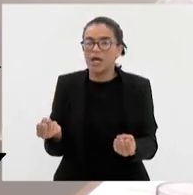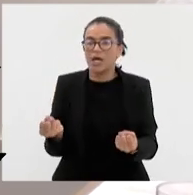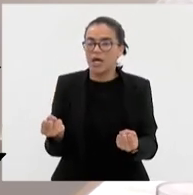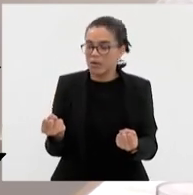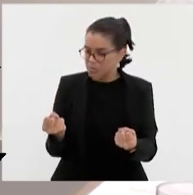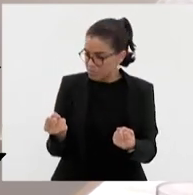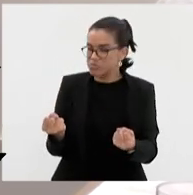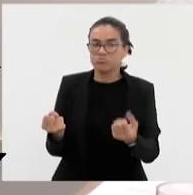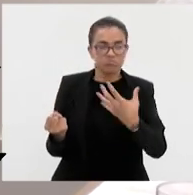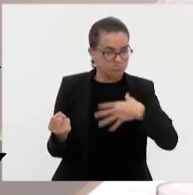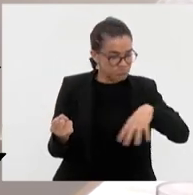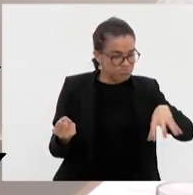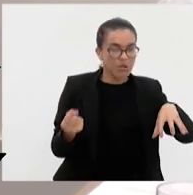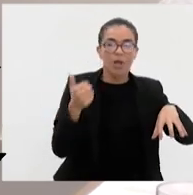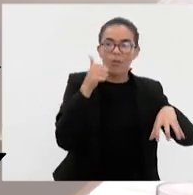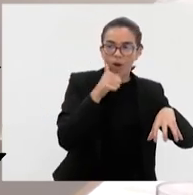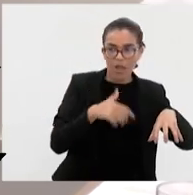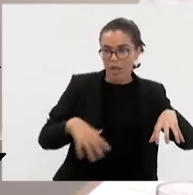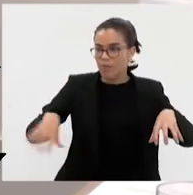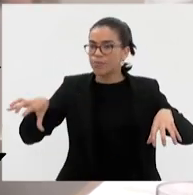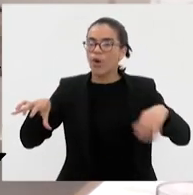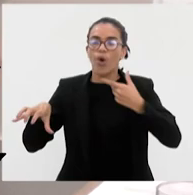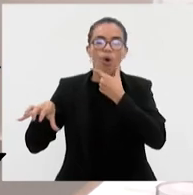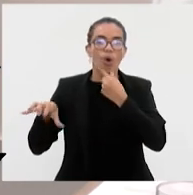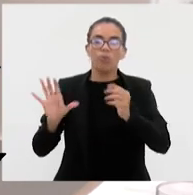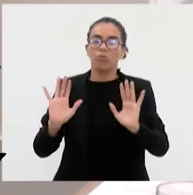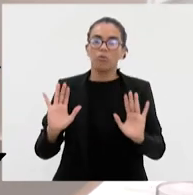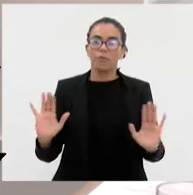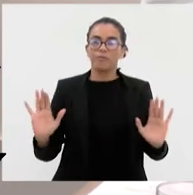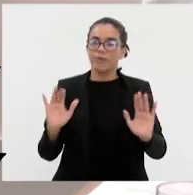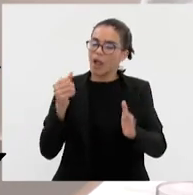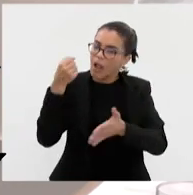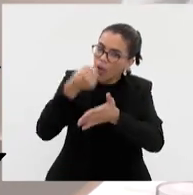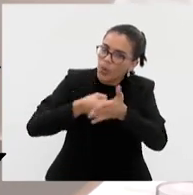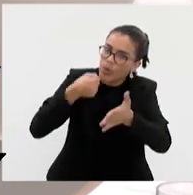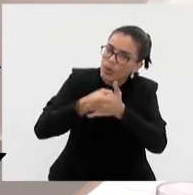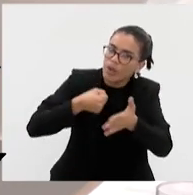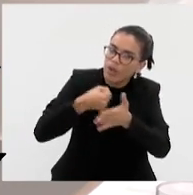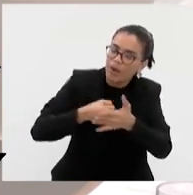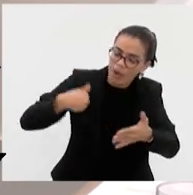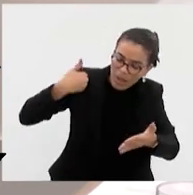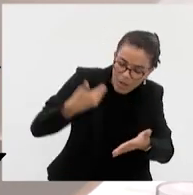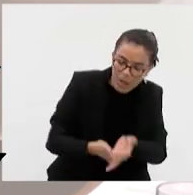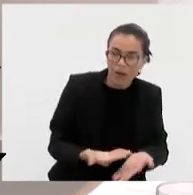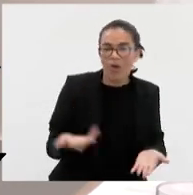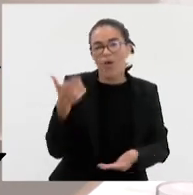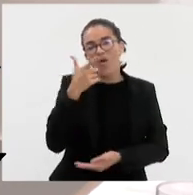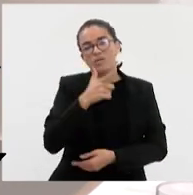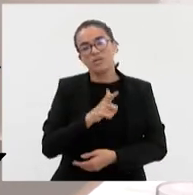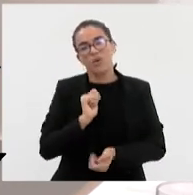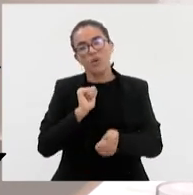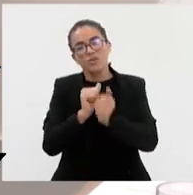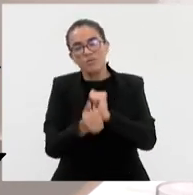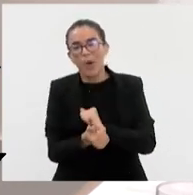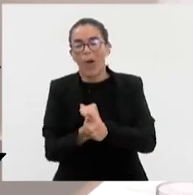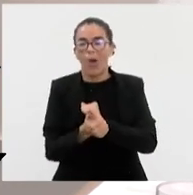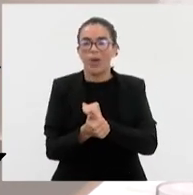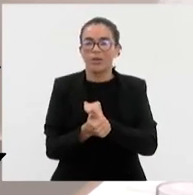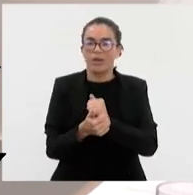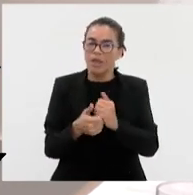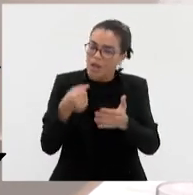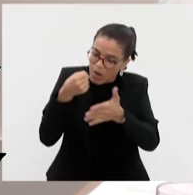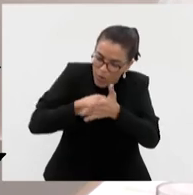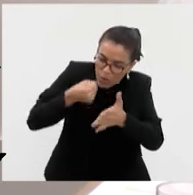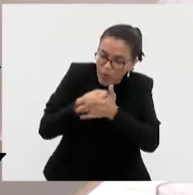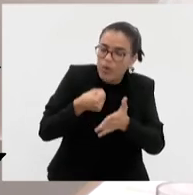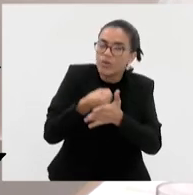vocês, assim como está aqui o quadrado das mulheres, o quadrado dos homens. Cara, nós lutamos tanto, Verônica, para chegar aqui, conseguir nosso esporte, nosso lugar. A gente tem que lutar por